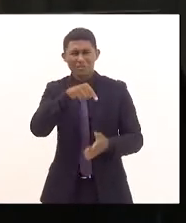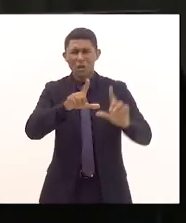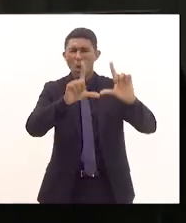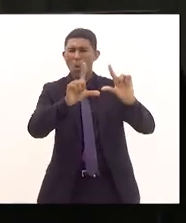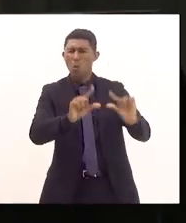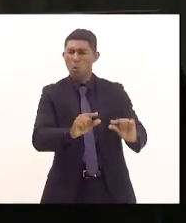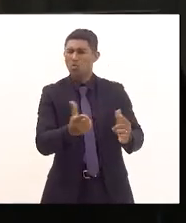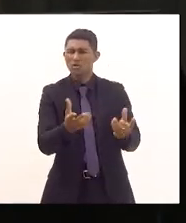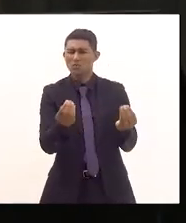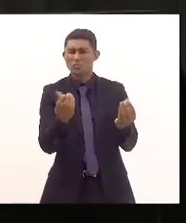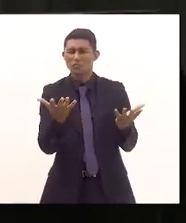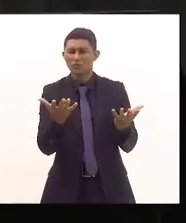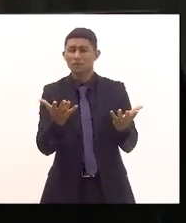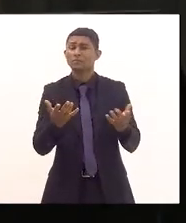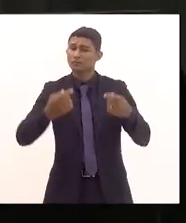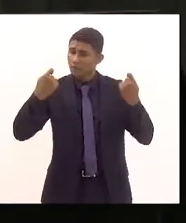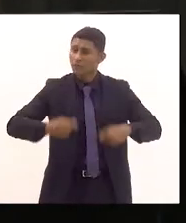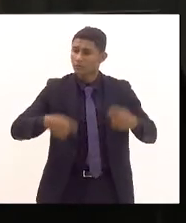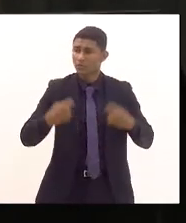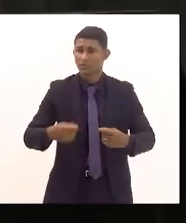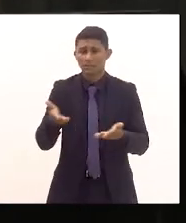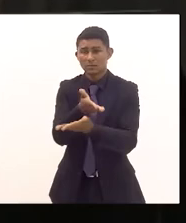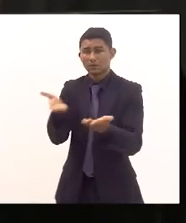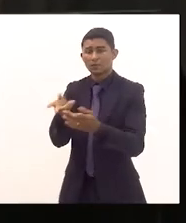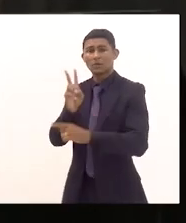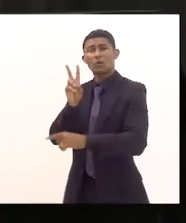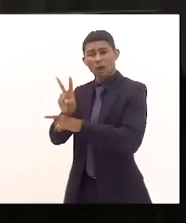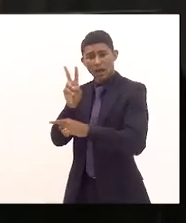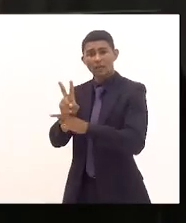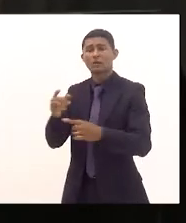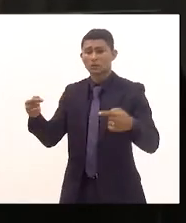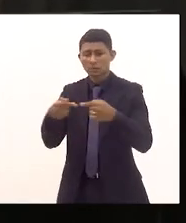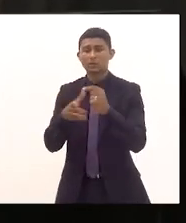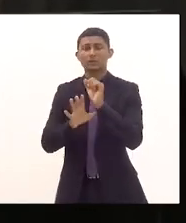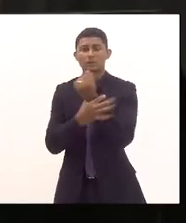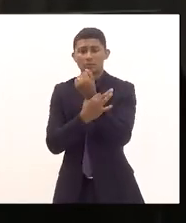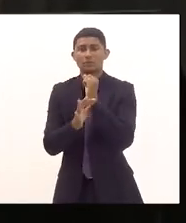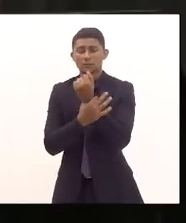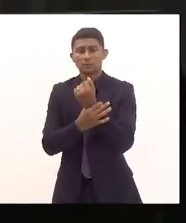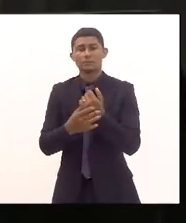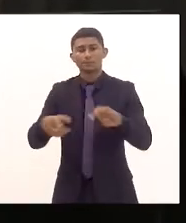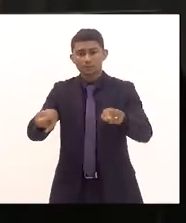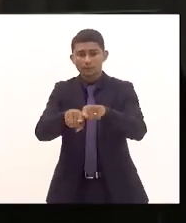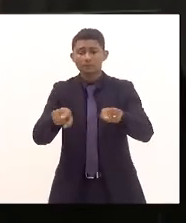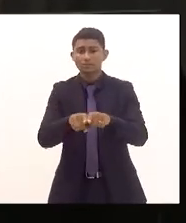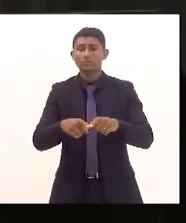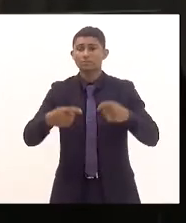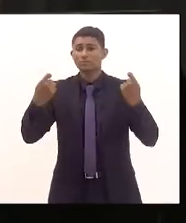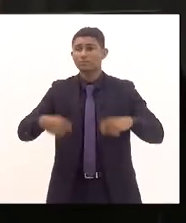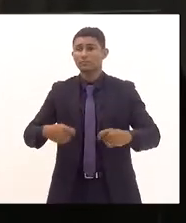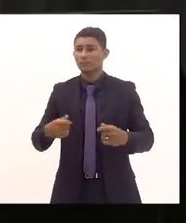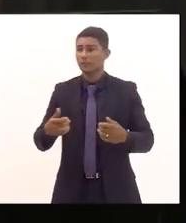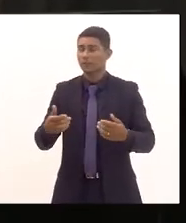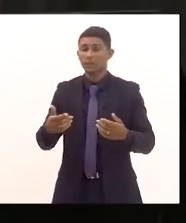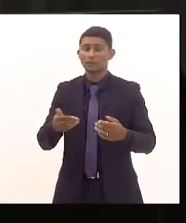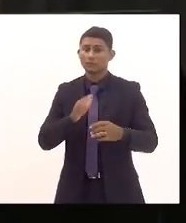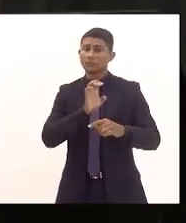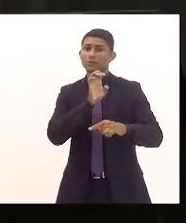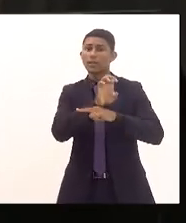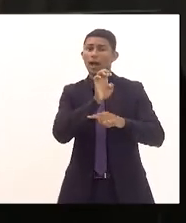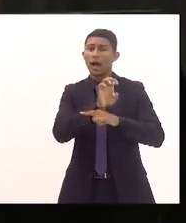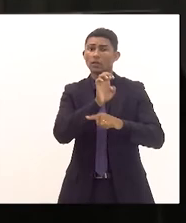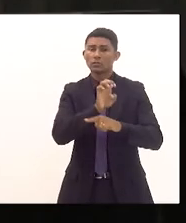equipar efetivamente a guarda como órgão de Segurança Pública porque não lhes ofertar aquilo que o estado